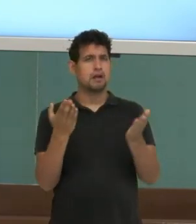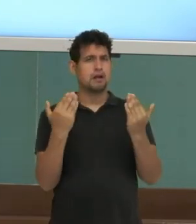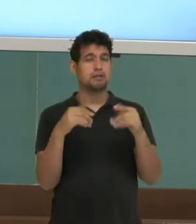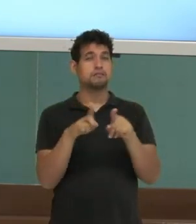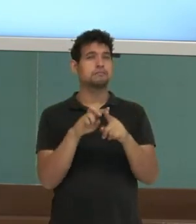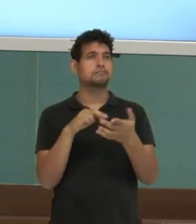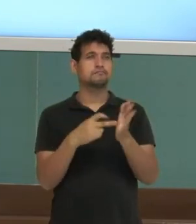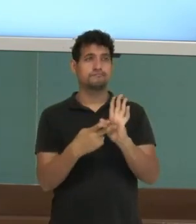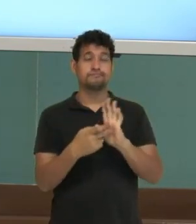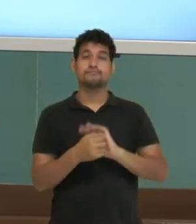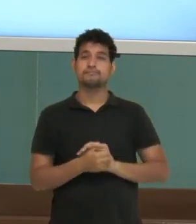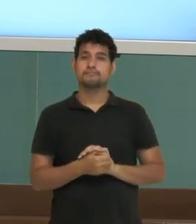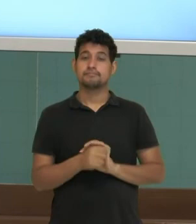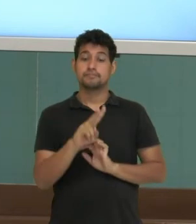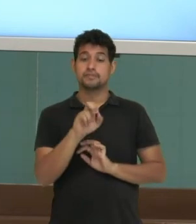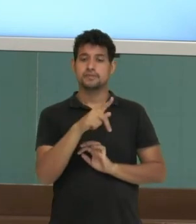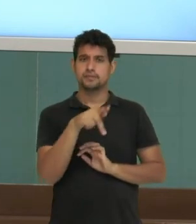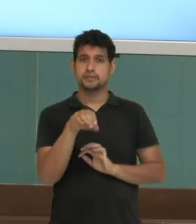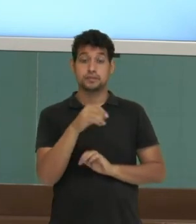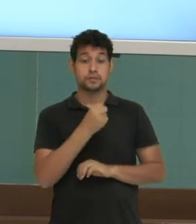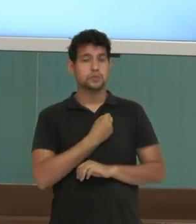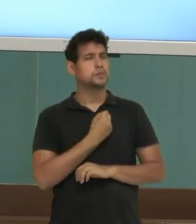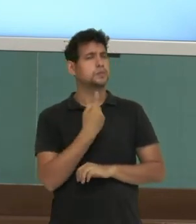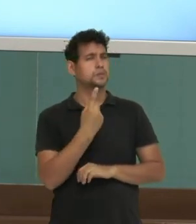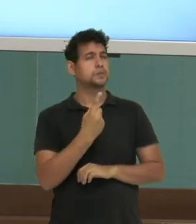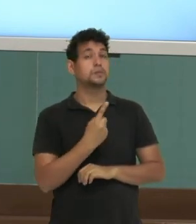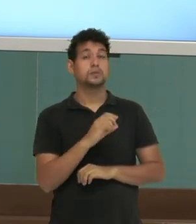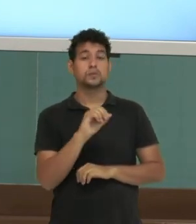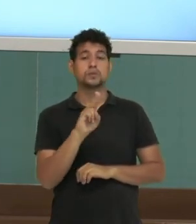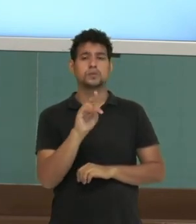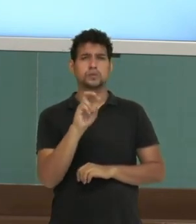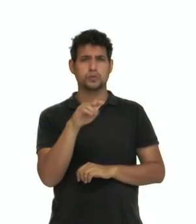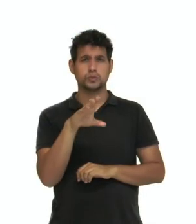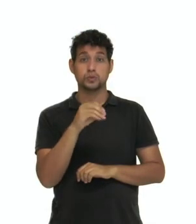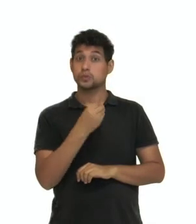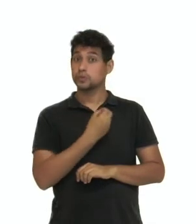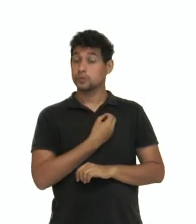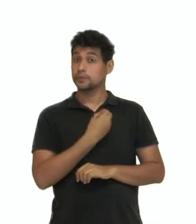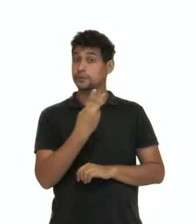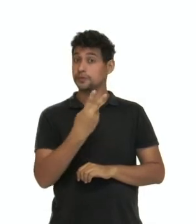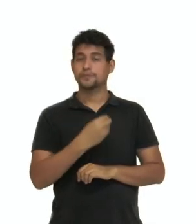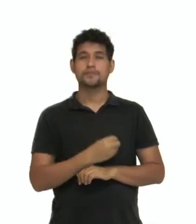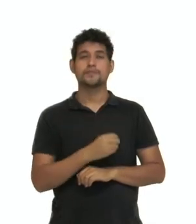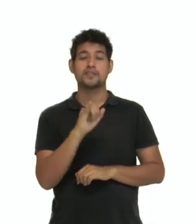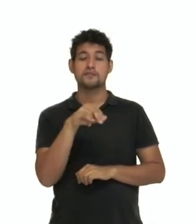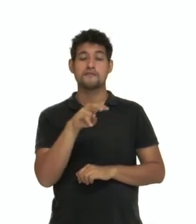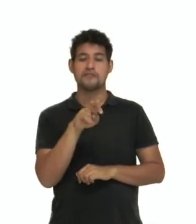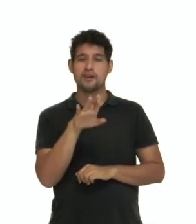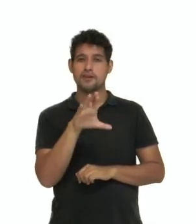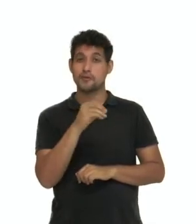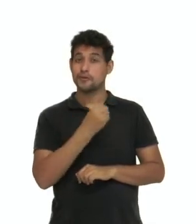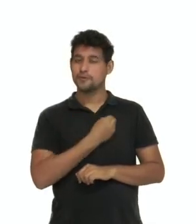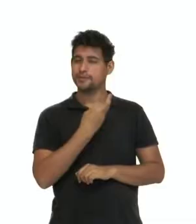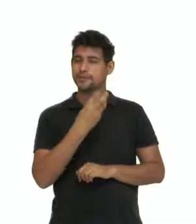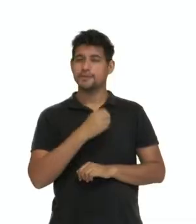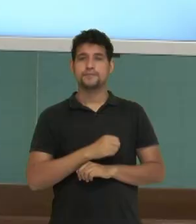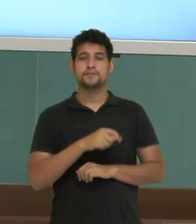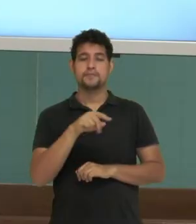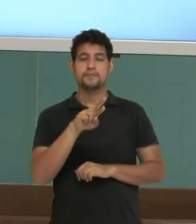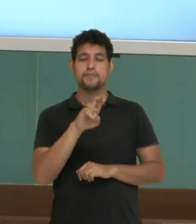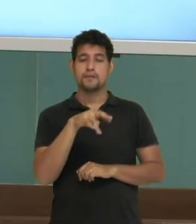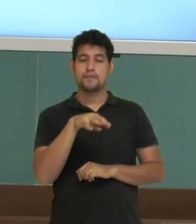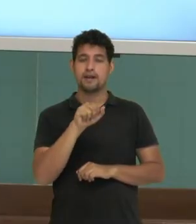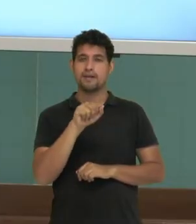é verão número 1, outono número 2, inverno número 3, primavera número